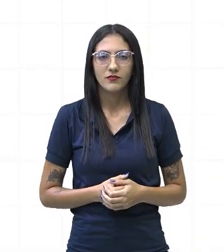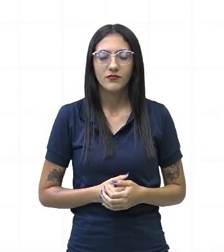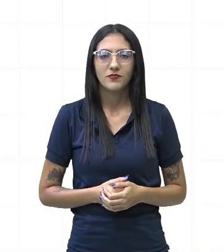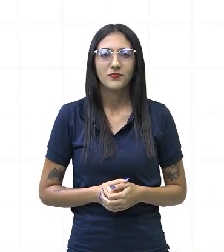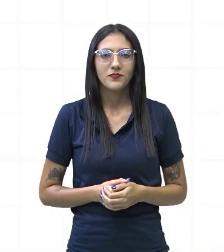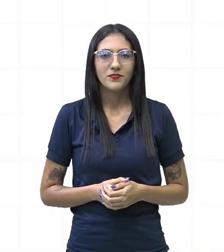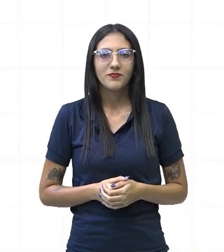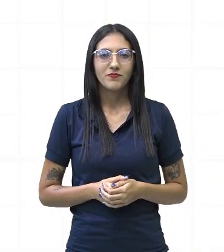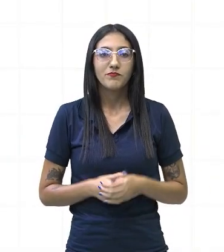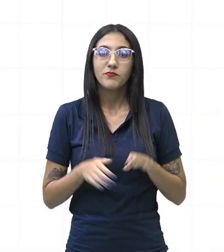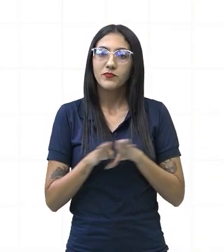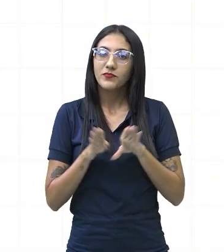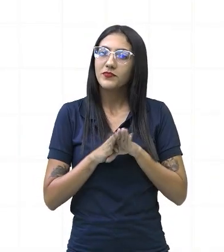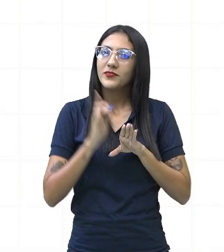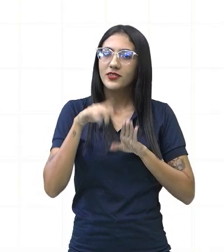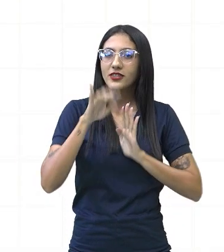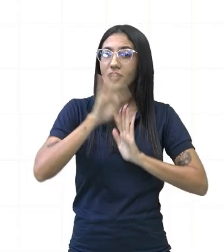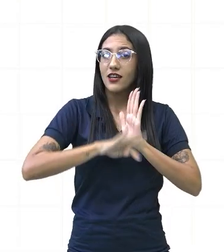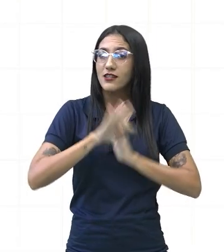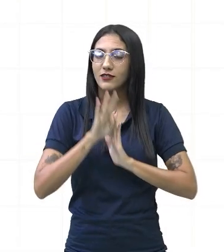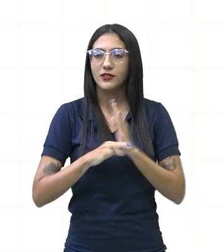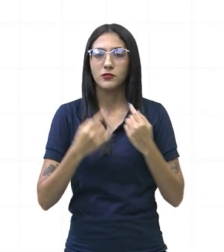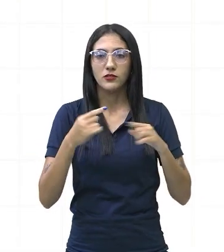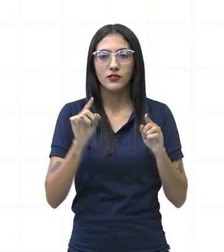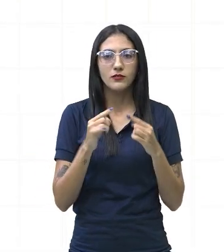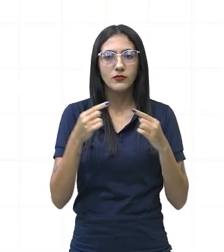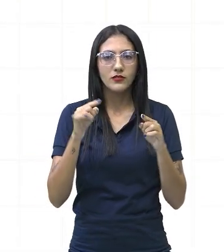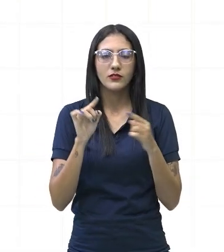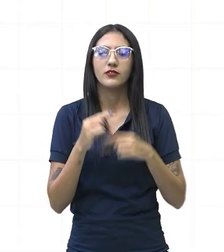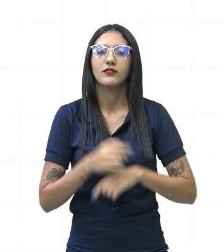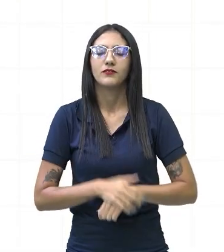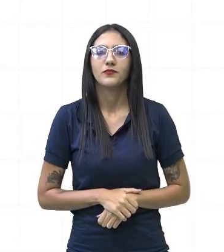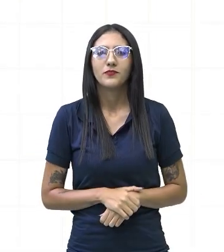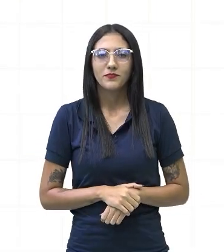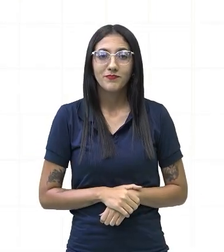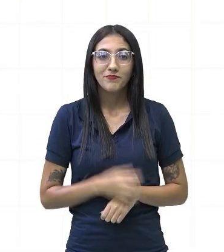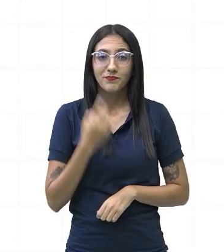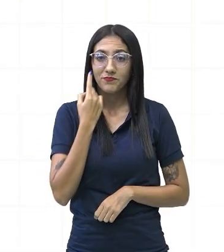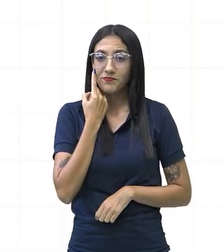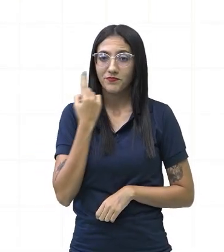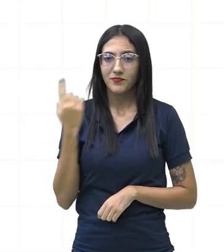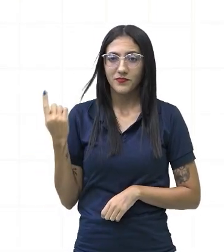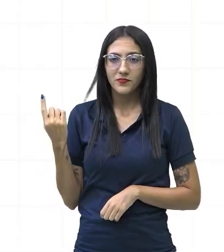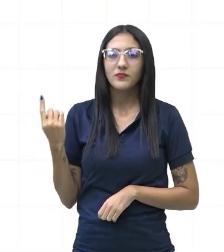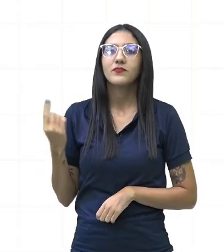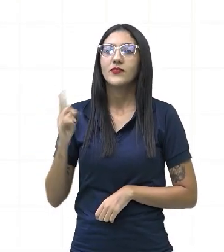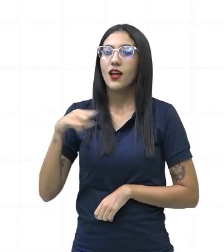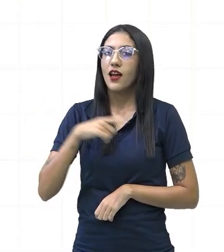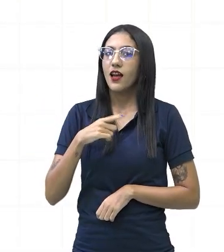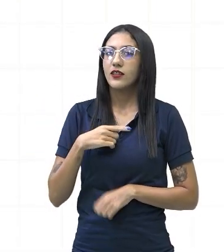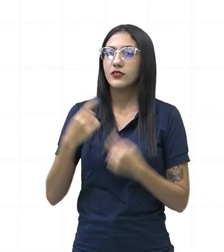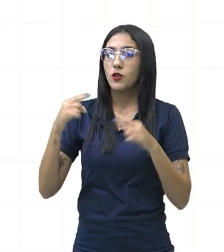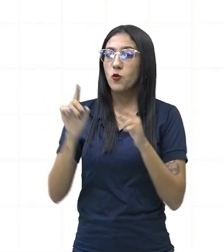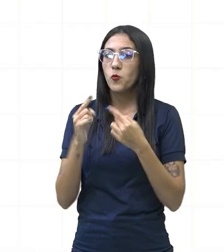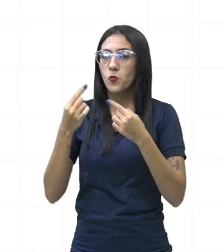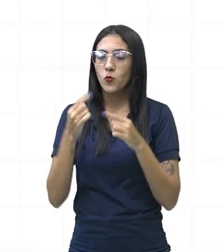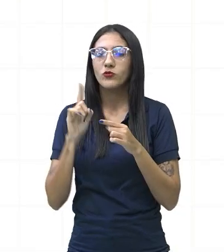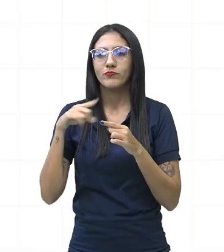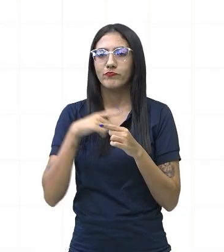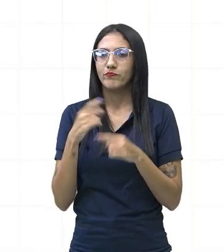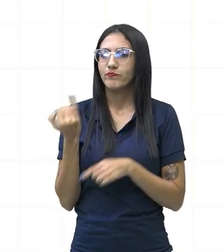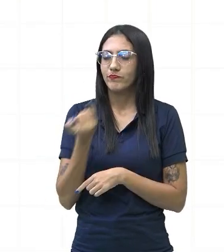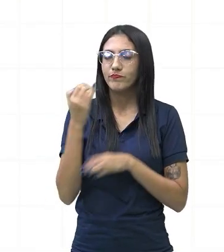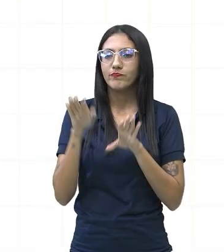da passagem do tempo, como aqui está transcrita abaixo, né? A música é como uma onda do Lulu Santos e do Nelson Mota.